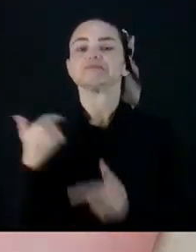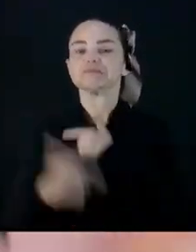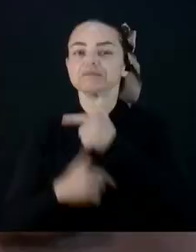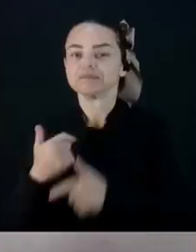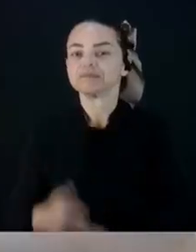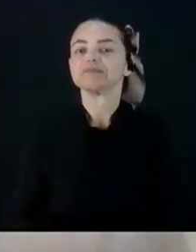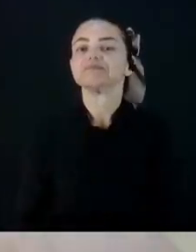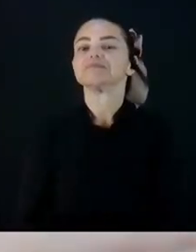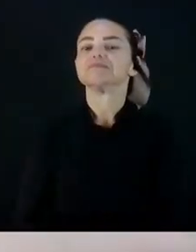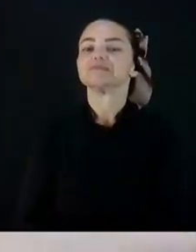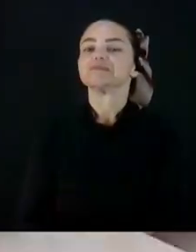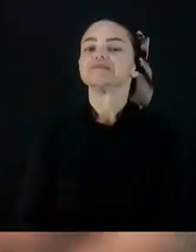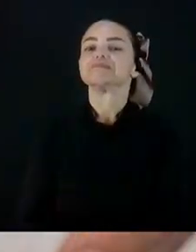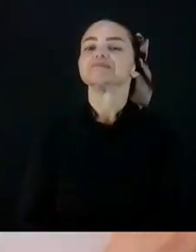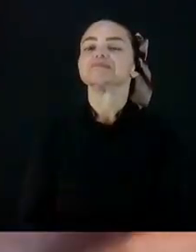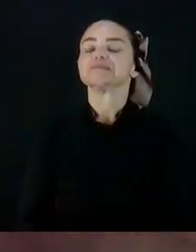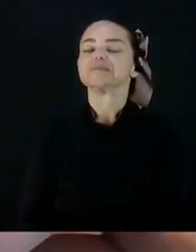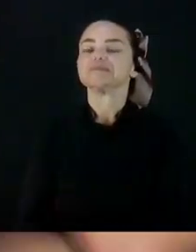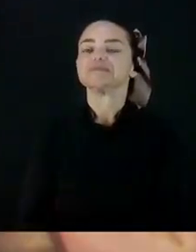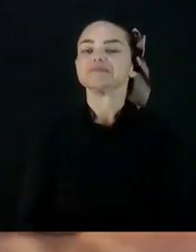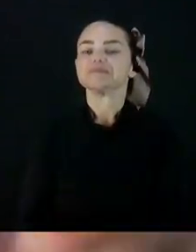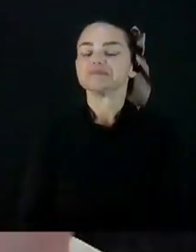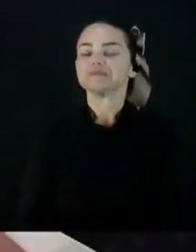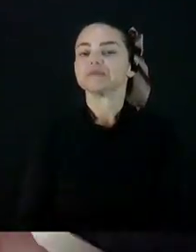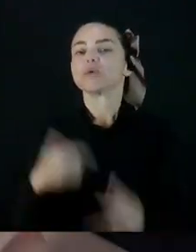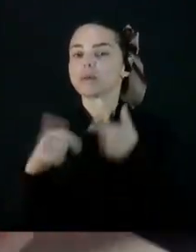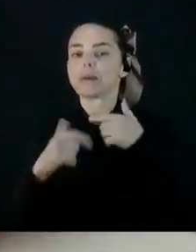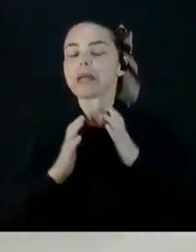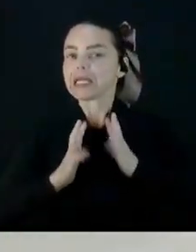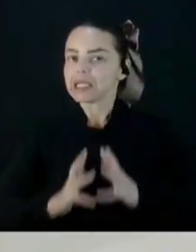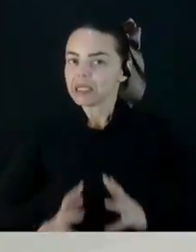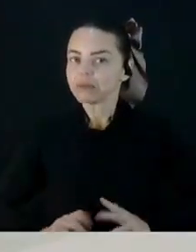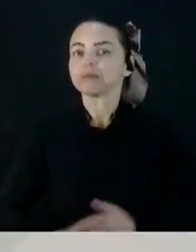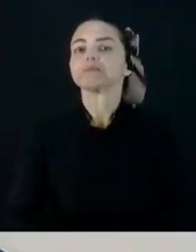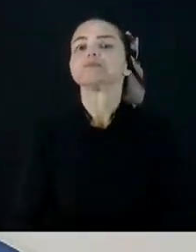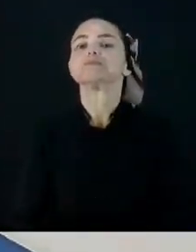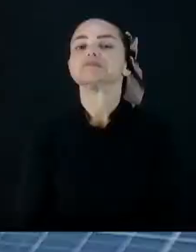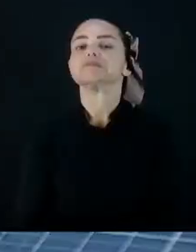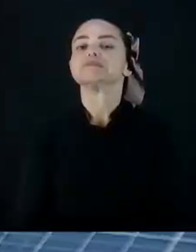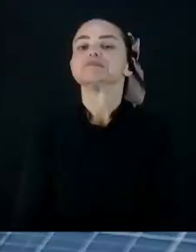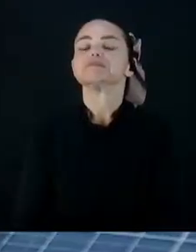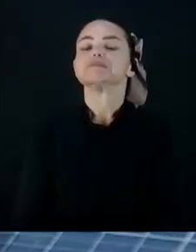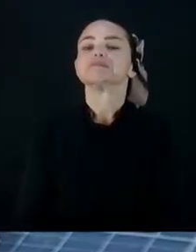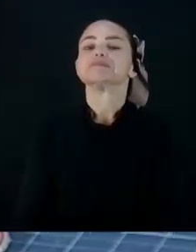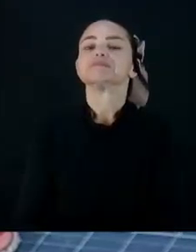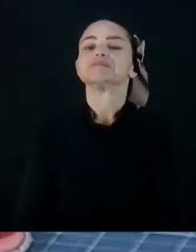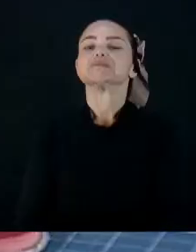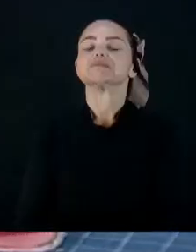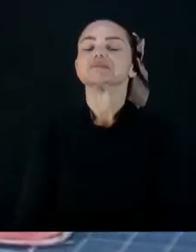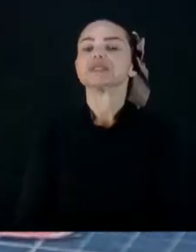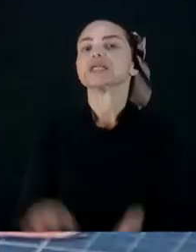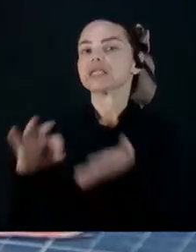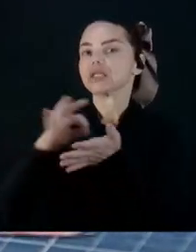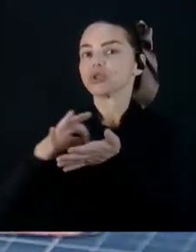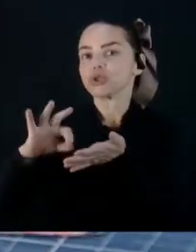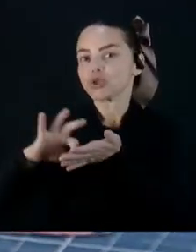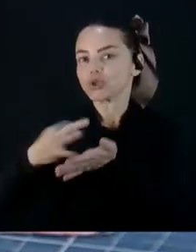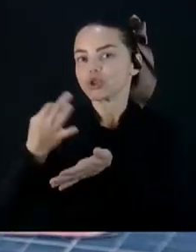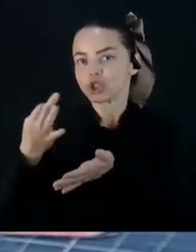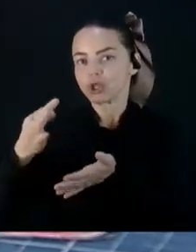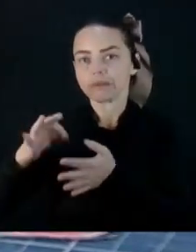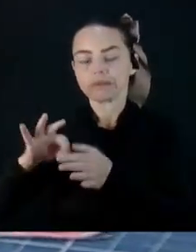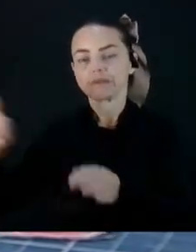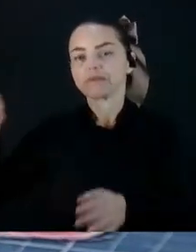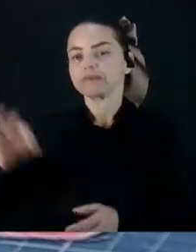ficarem sobrando. Isso, deixa o trabalho bem limpinho. Agora a gente vai tirar os alfinetes. E nós